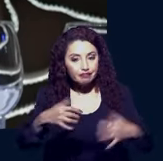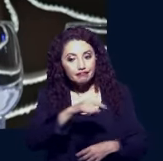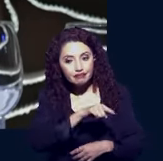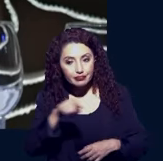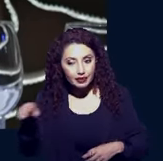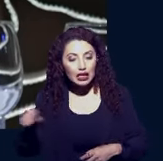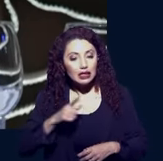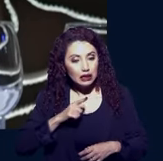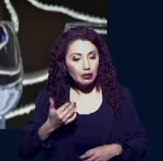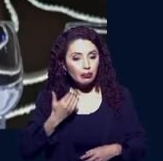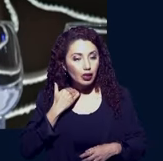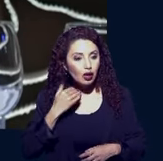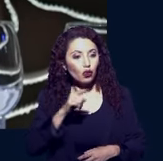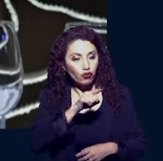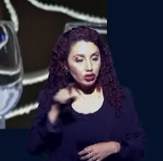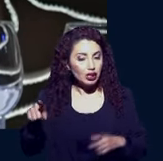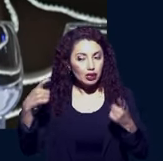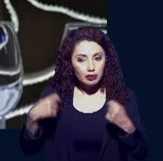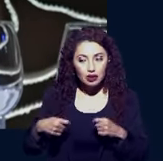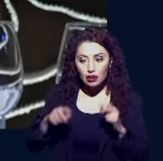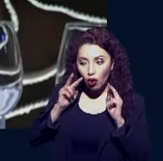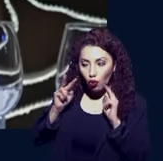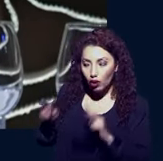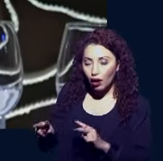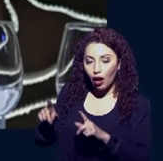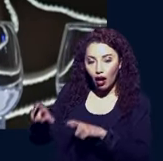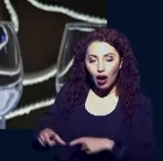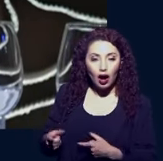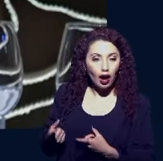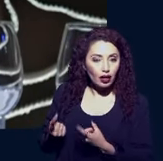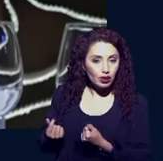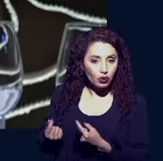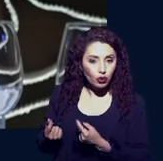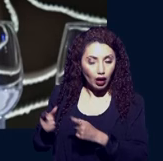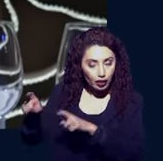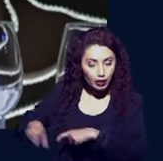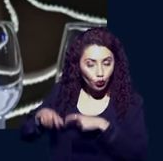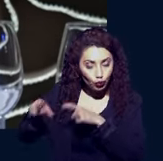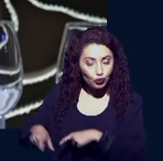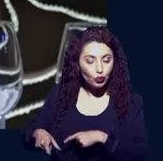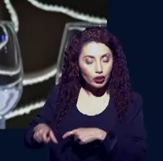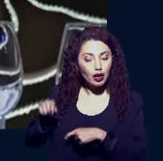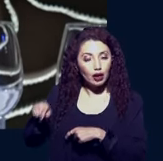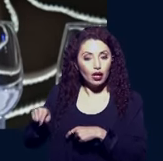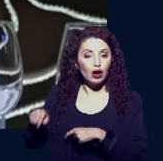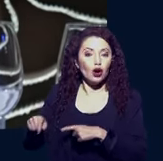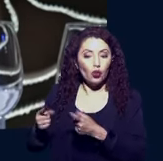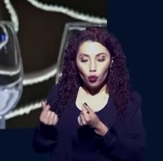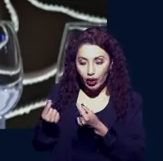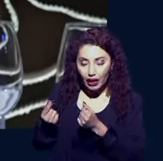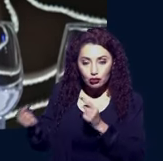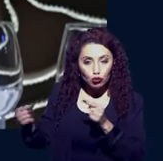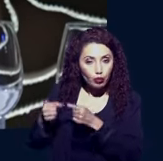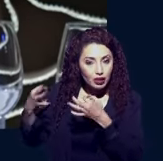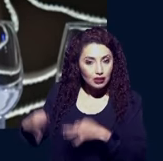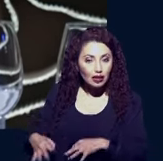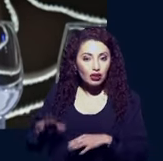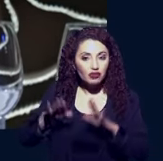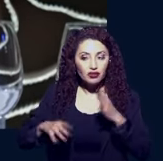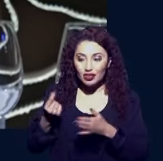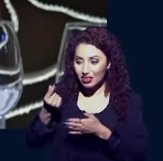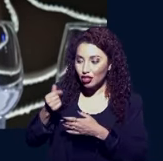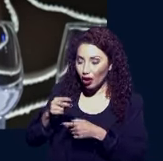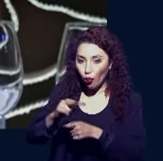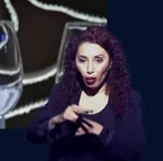olhar a agricultura com o crédito apropriado Não Adianta dar um financiamento que às vezes o produtor não consegue fazer